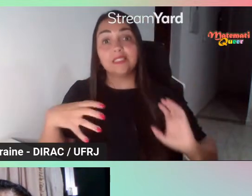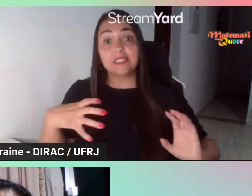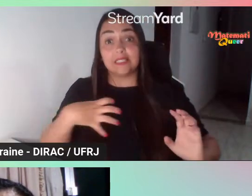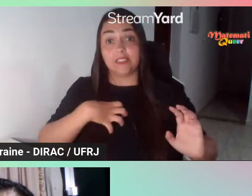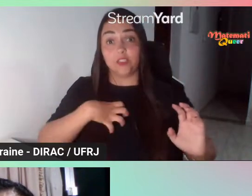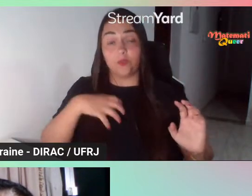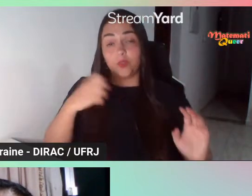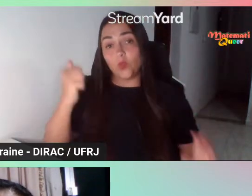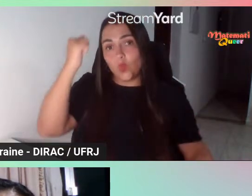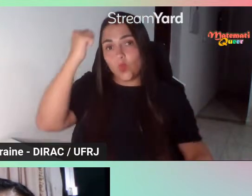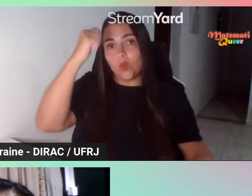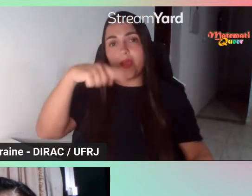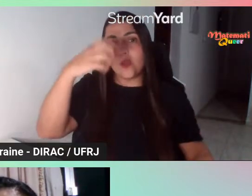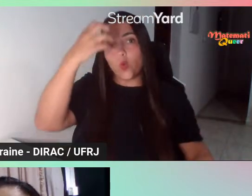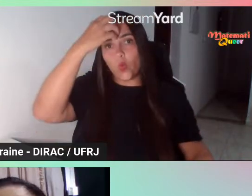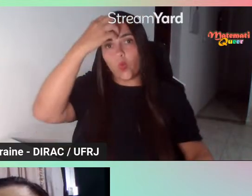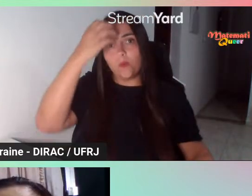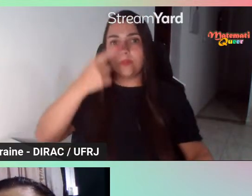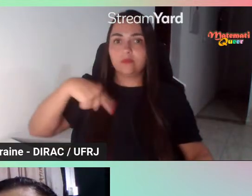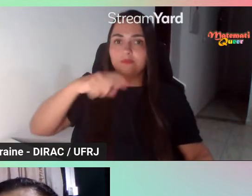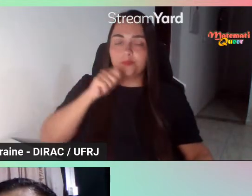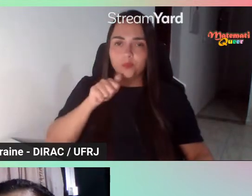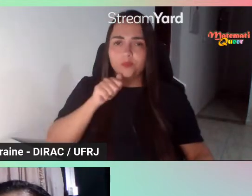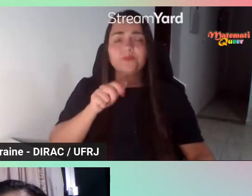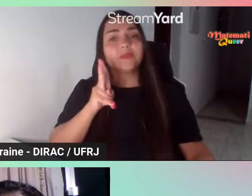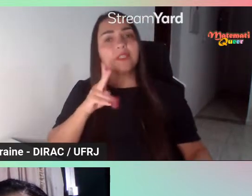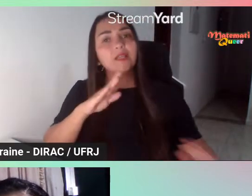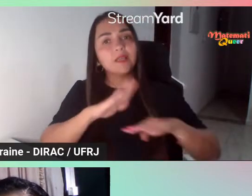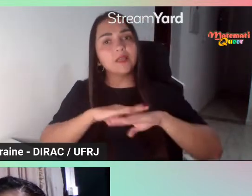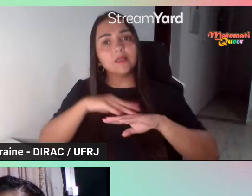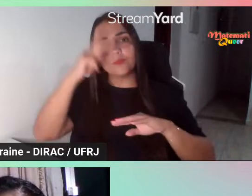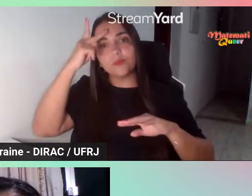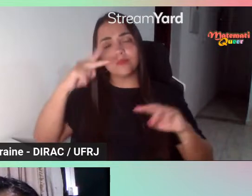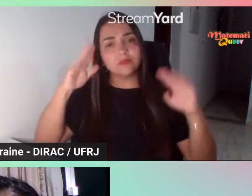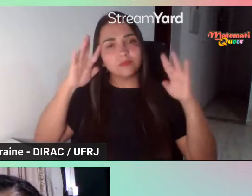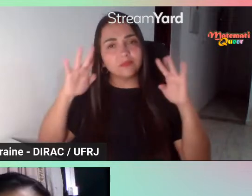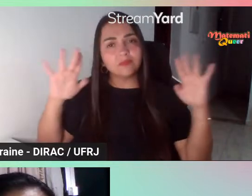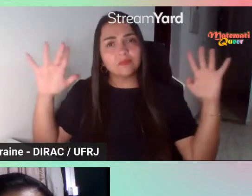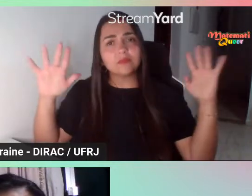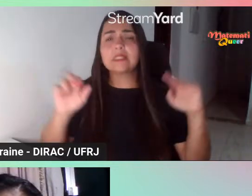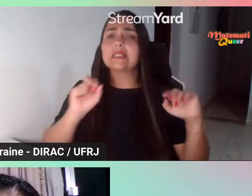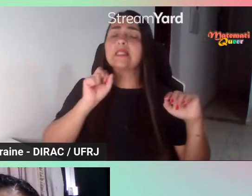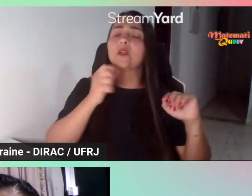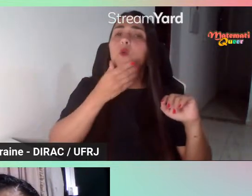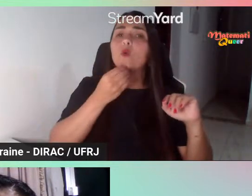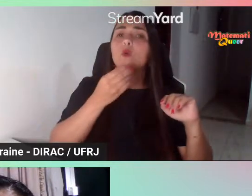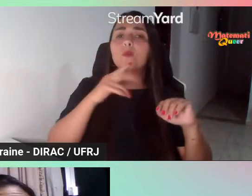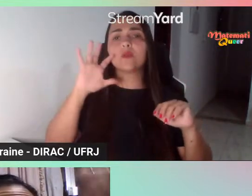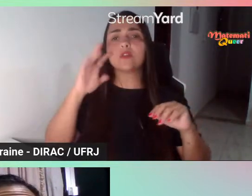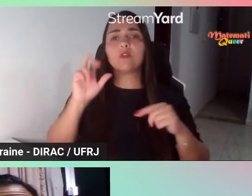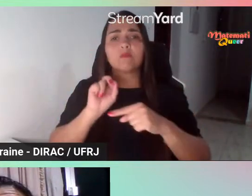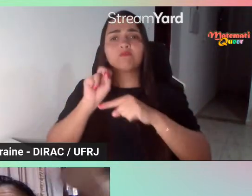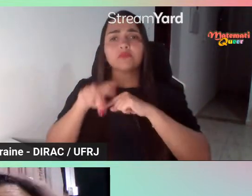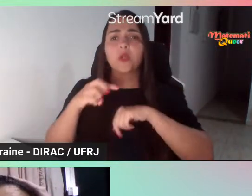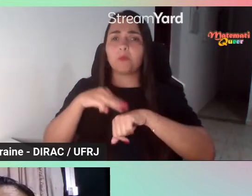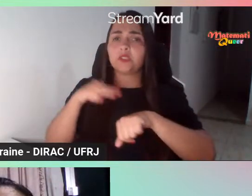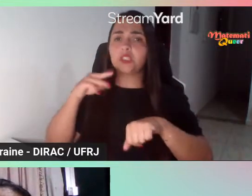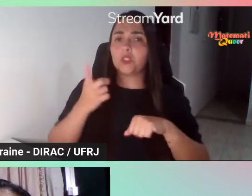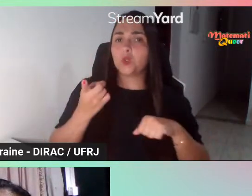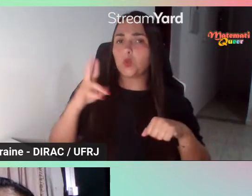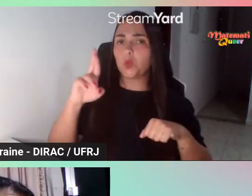nas mulheres, né? Eu sempre me pergunto se, quando um homem decide fazer um mestrado, um doutorado,